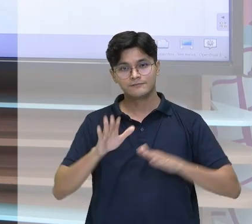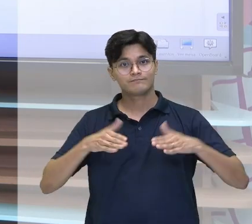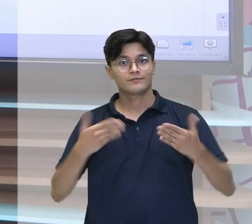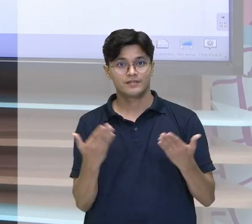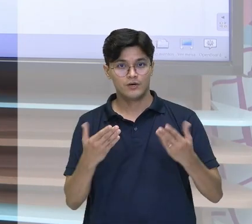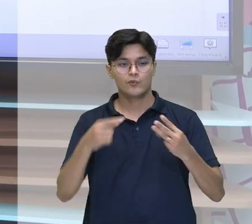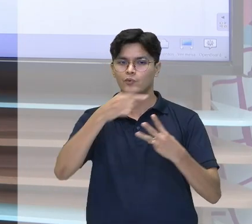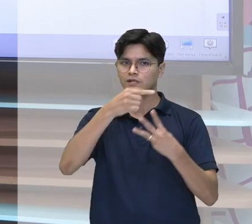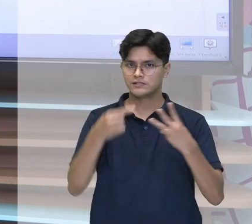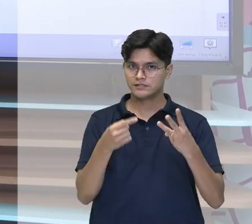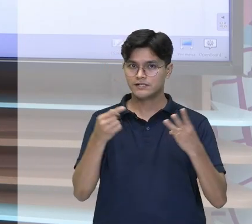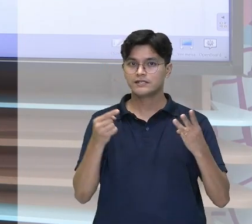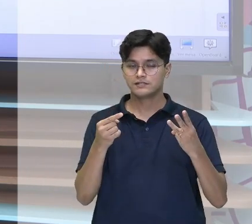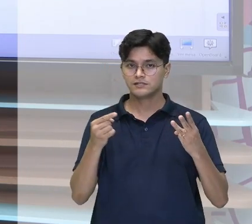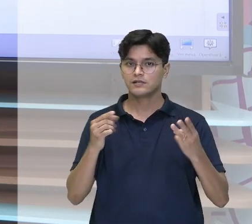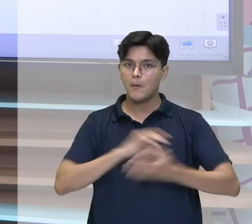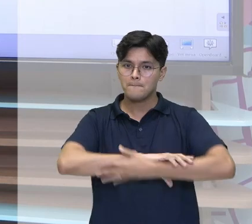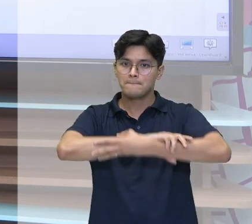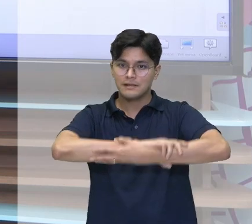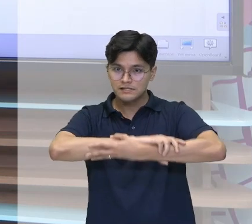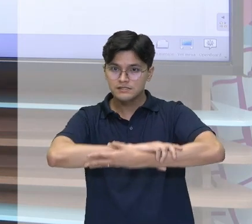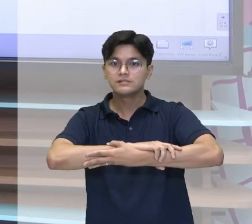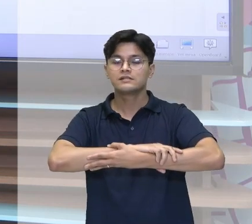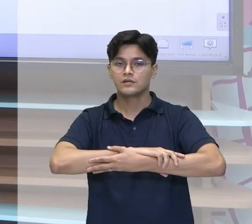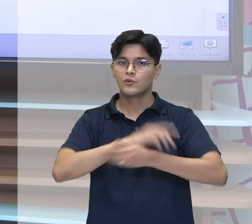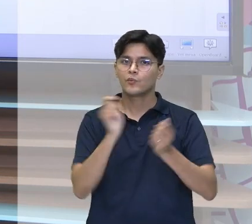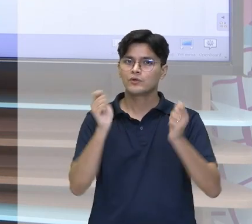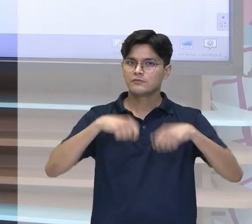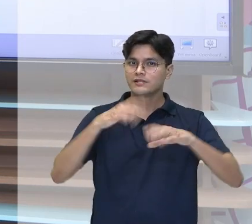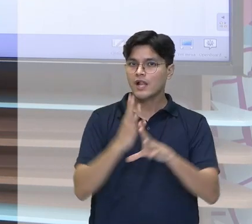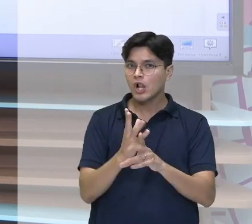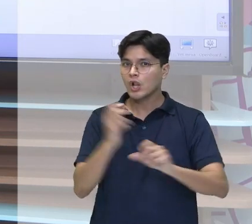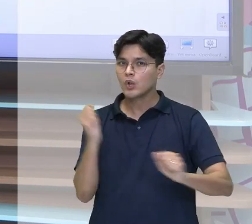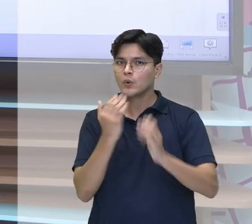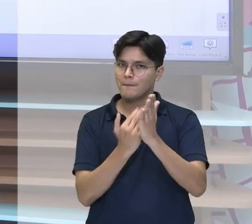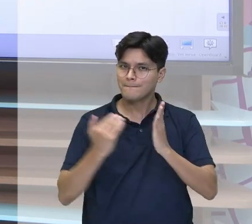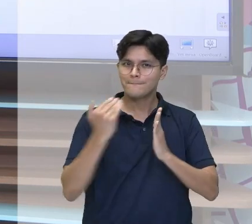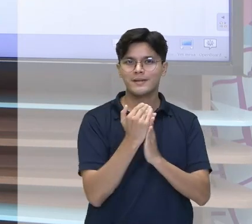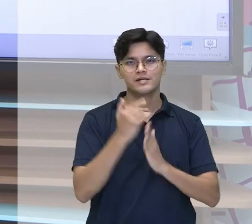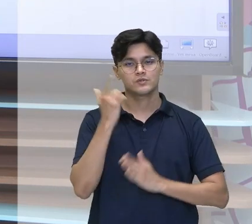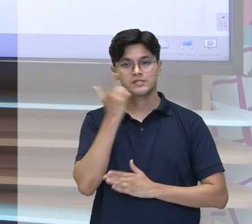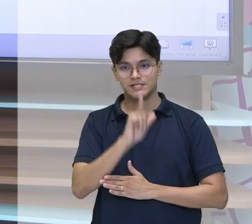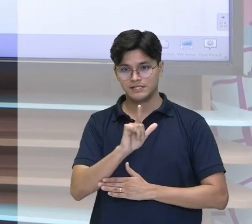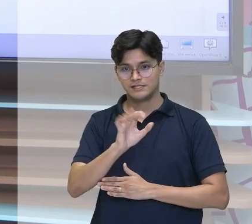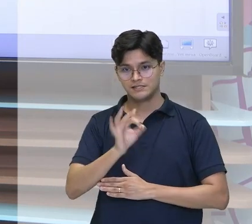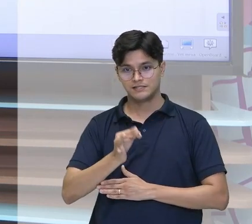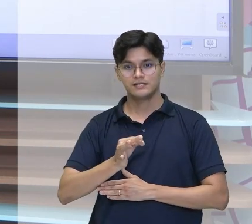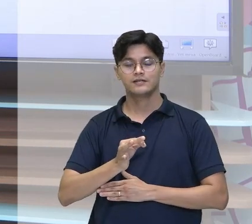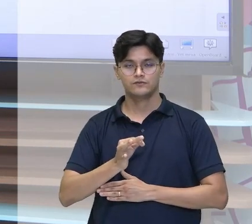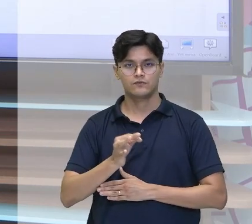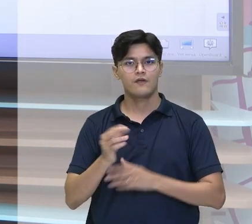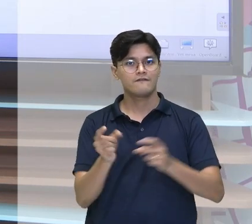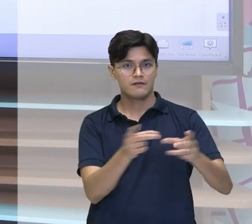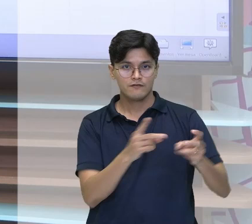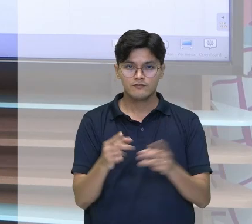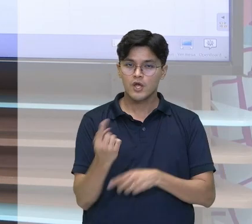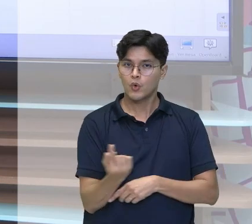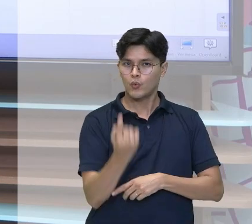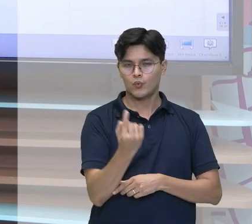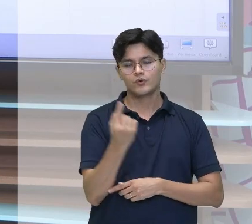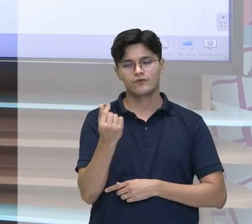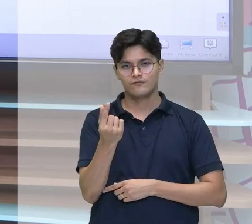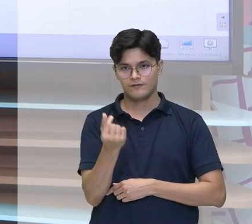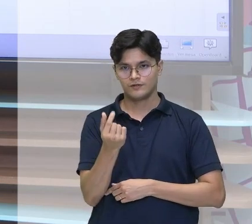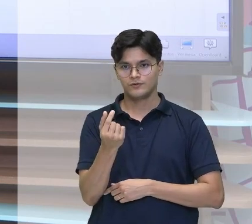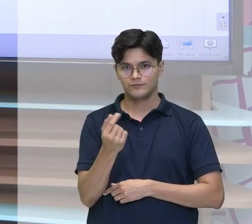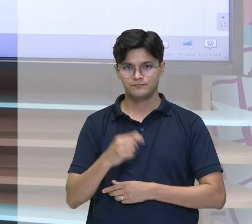para conseguir ali ampliar a sua margem de lucro. Deu para compreender? Bem, dando continuidade, a gente vai observar o